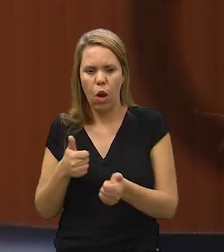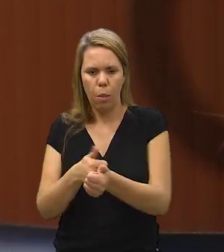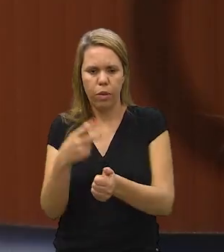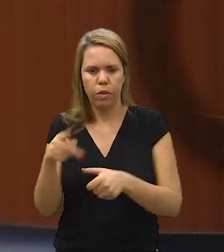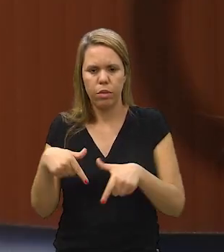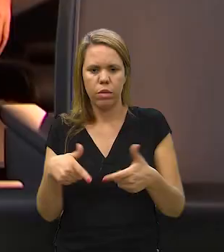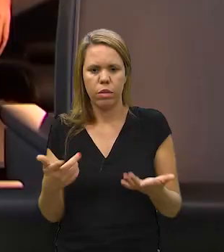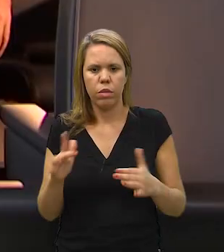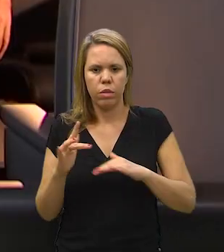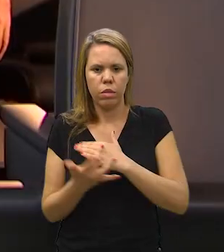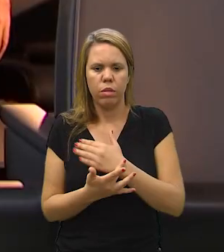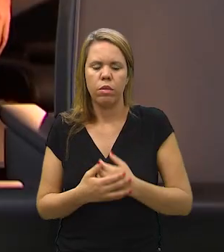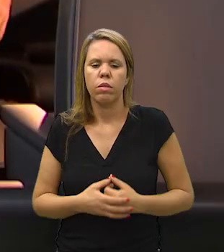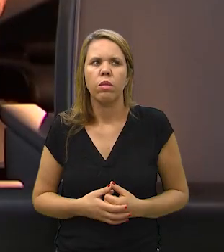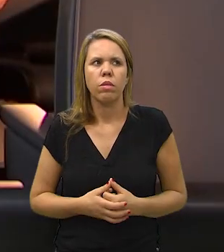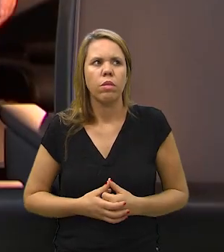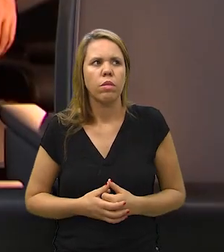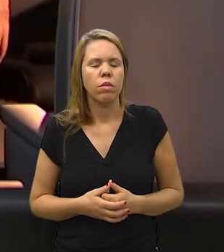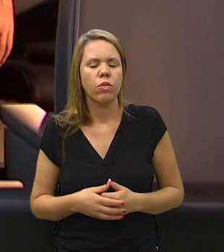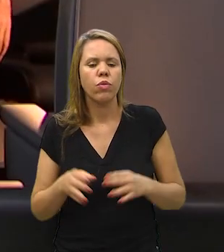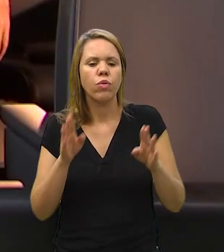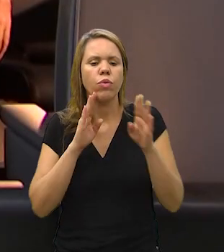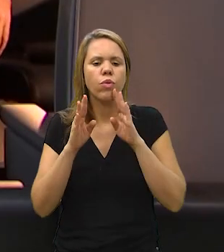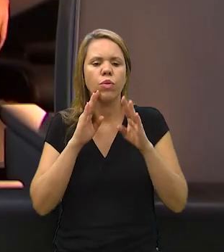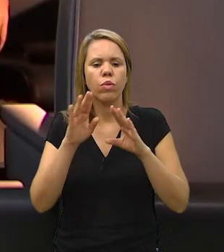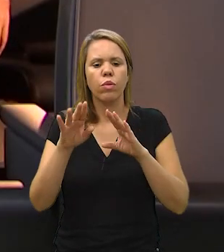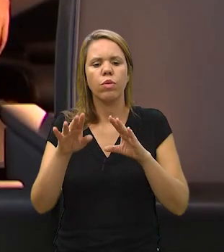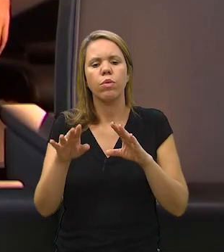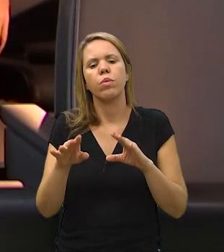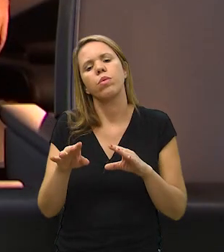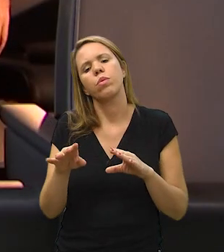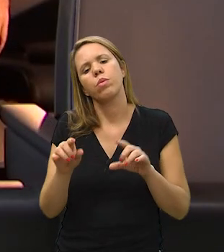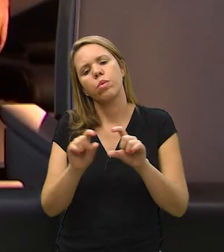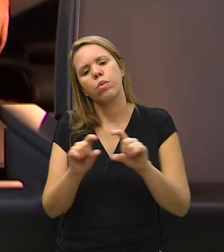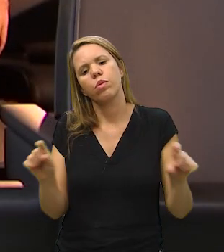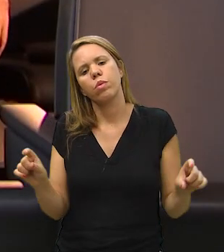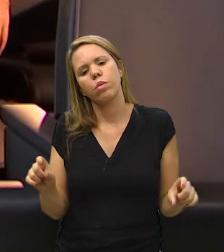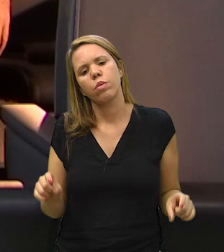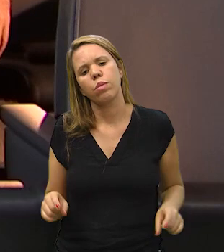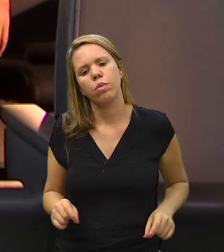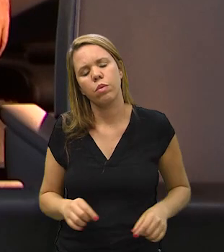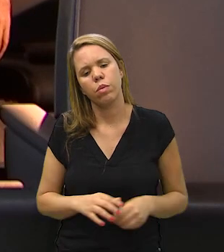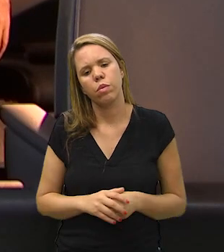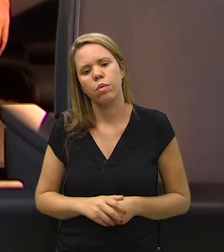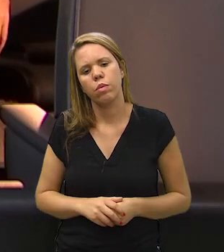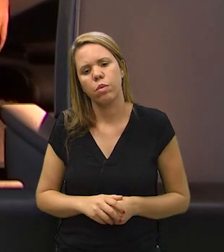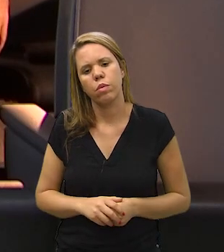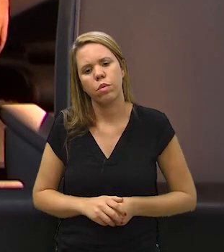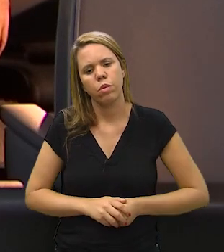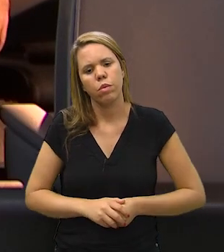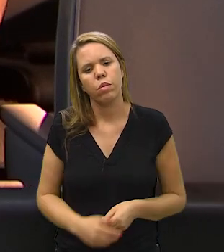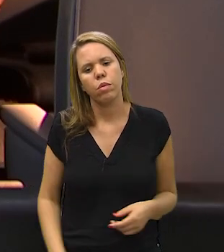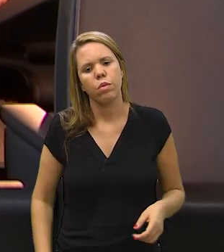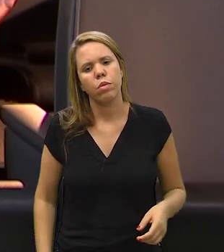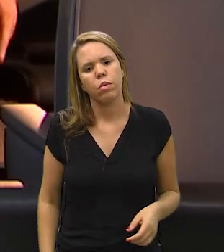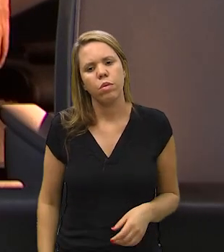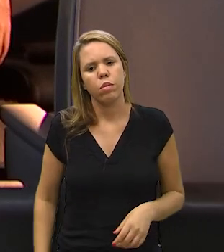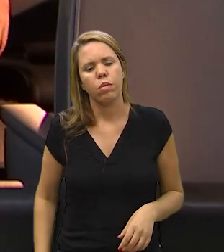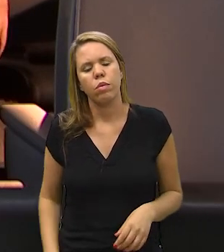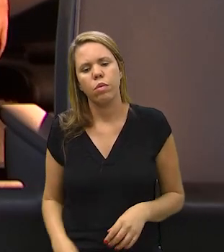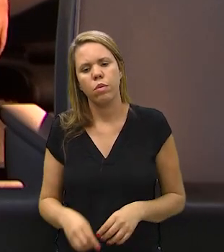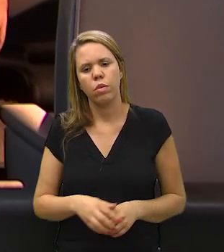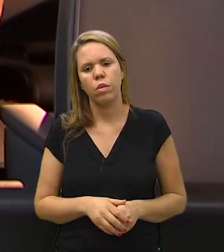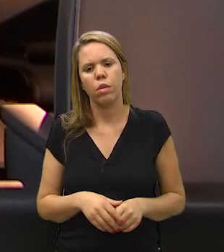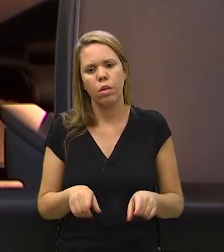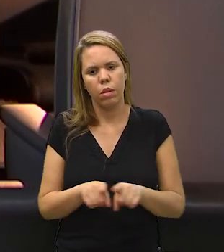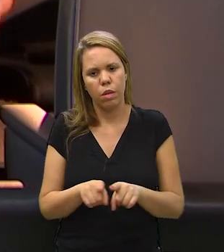seu trabalho, rede social? Então, no Facebook, Elcio Henriques, né? HH, Henriques com S no final. E também estou no